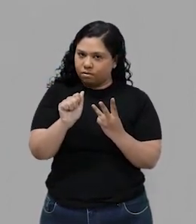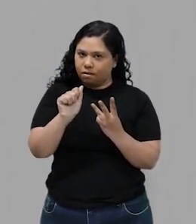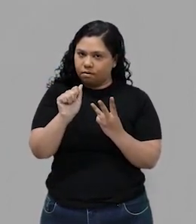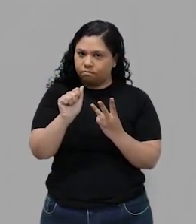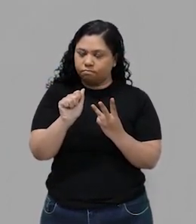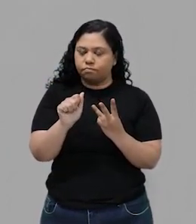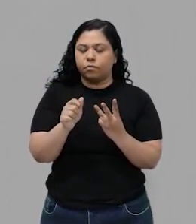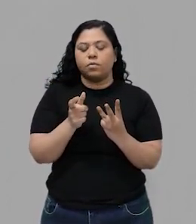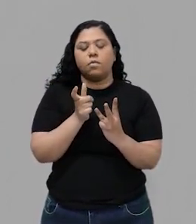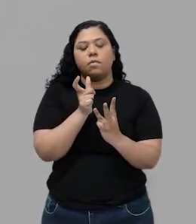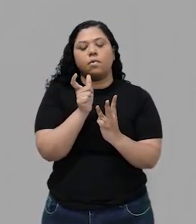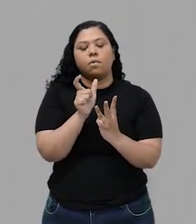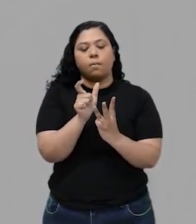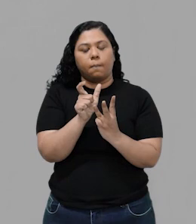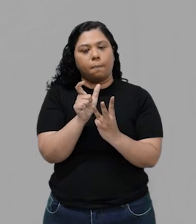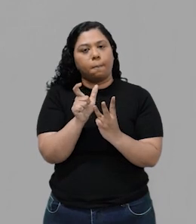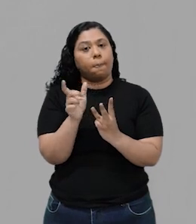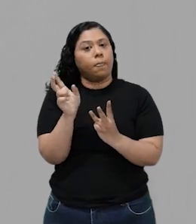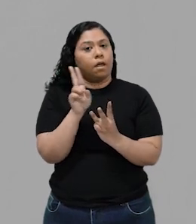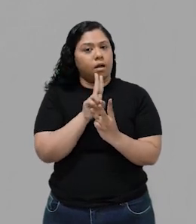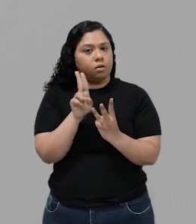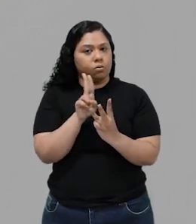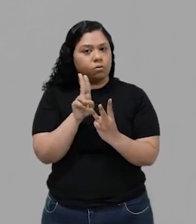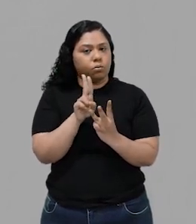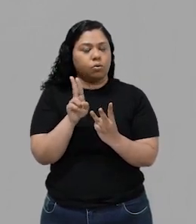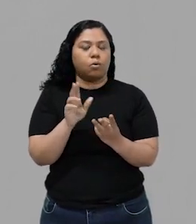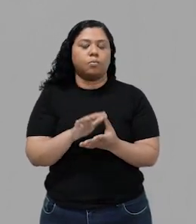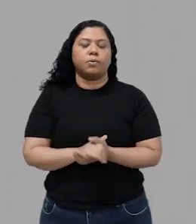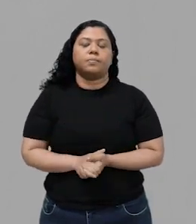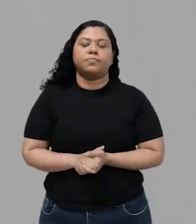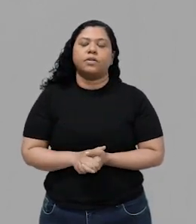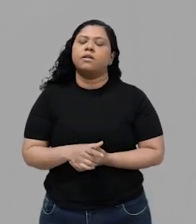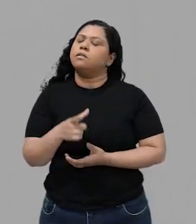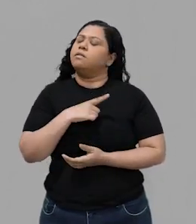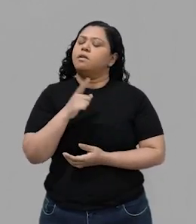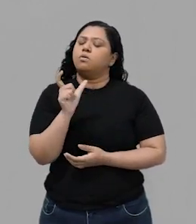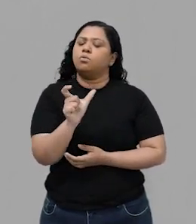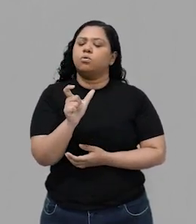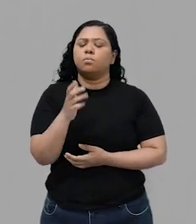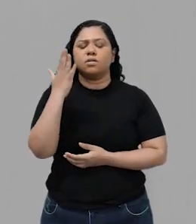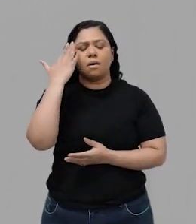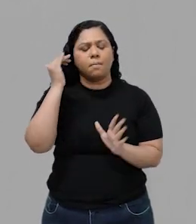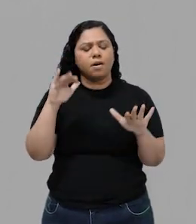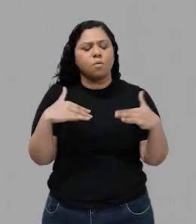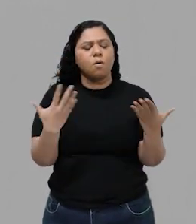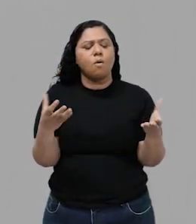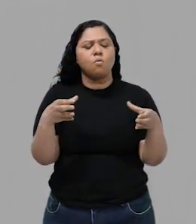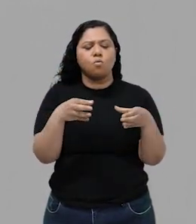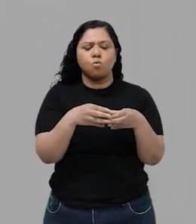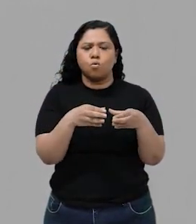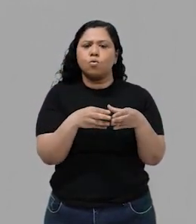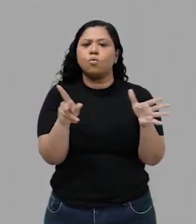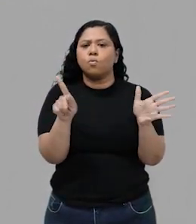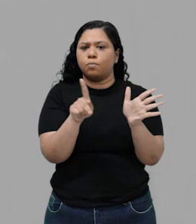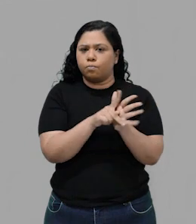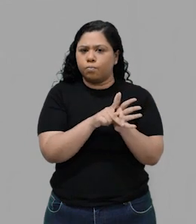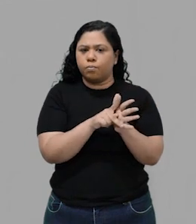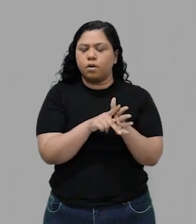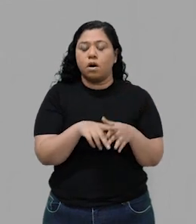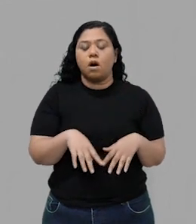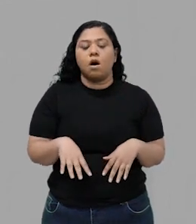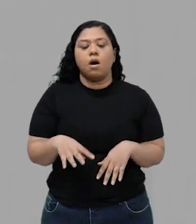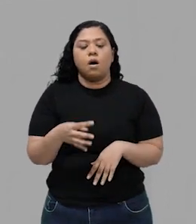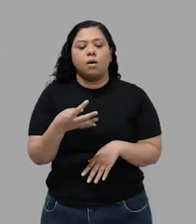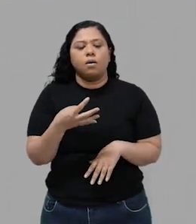gente tem um nome e quer saber qual função lhe pertence, é só observar a